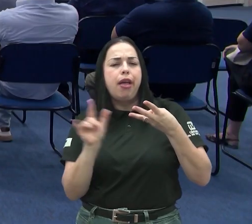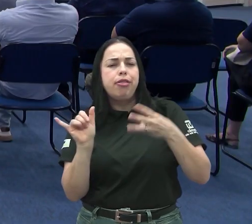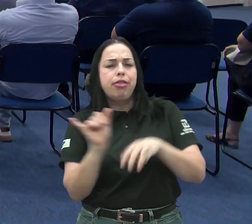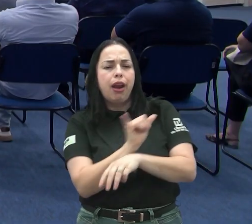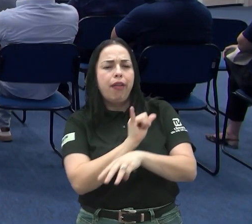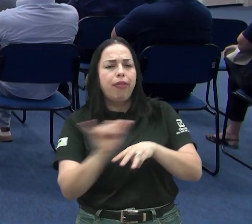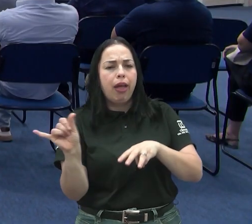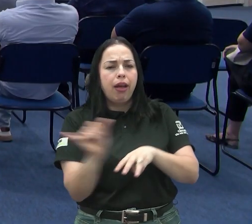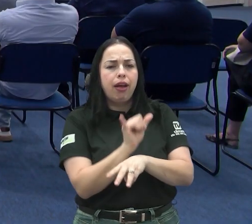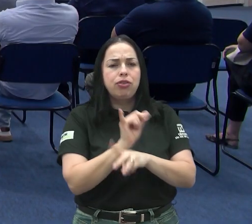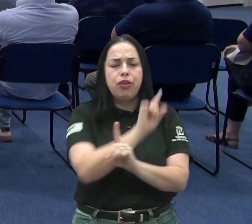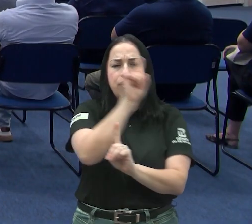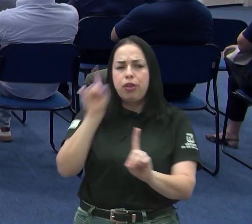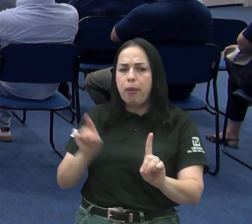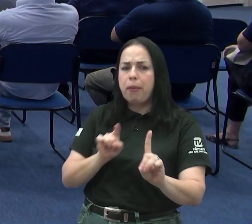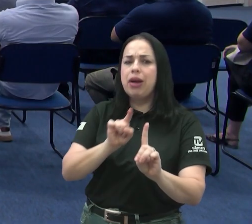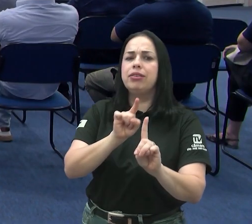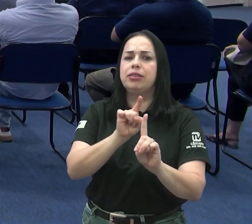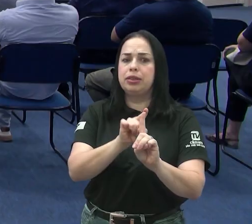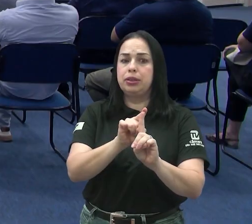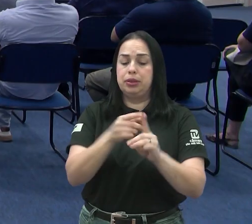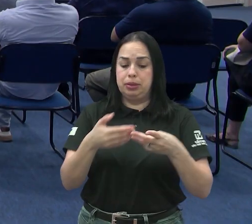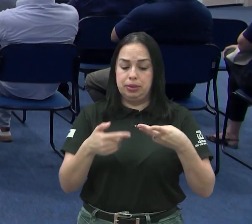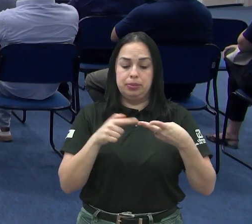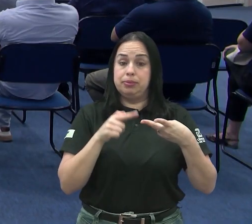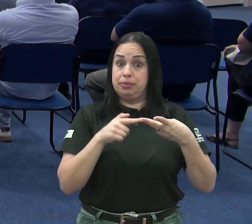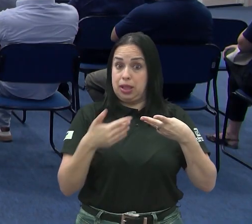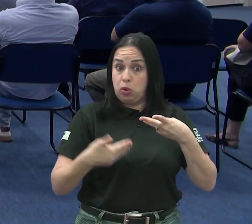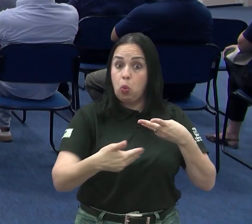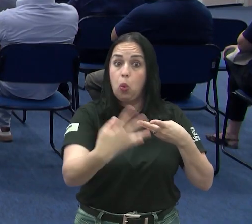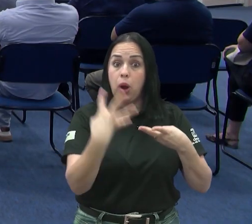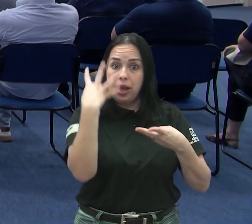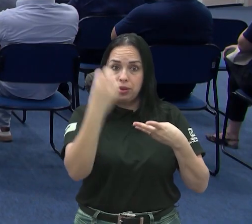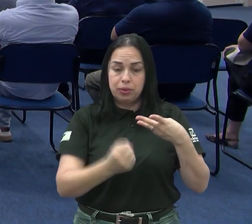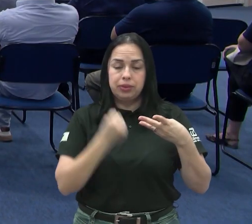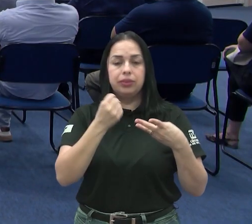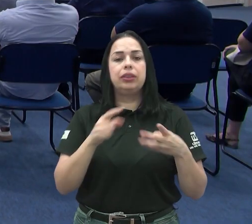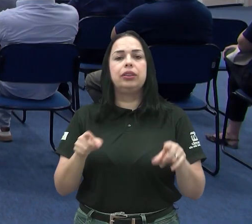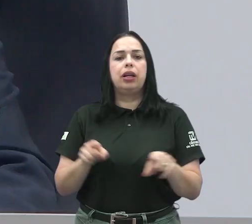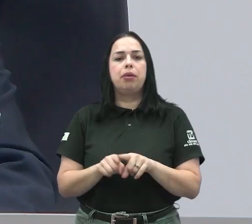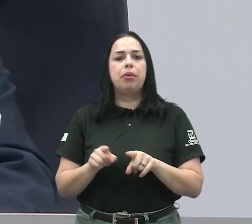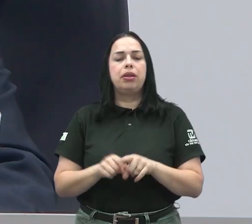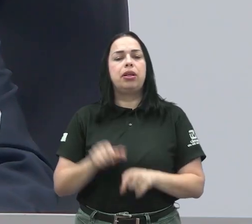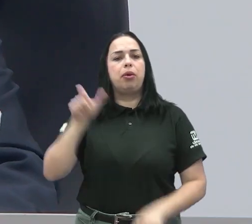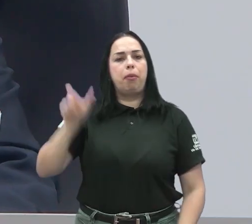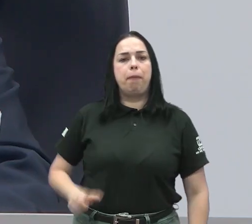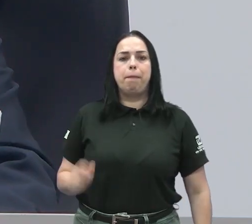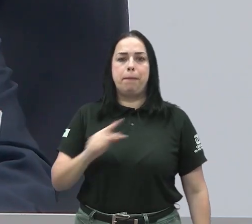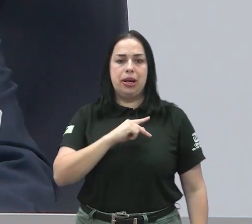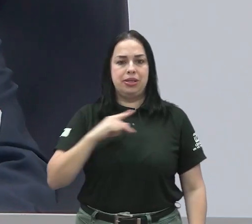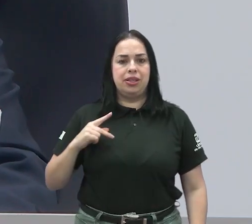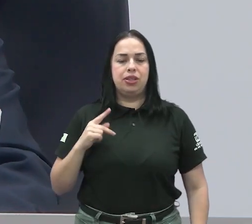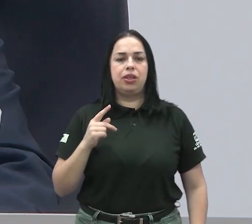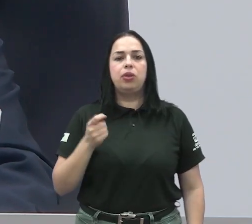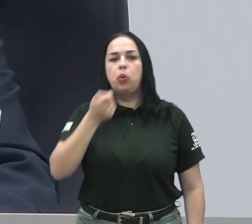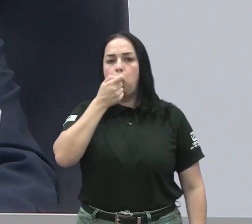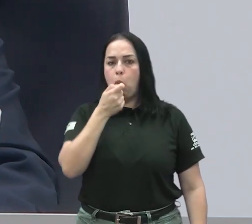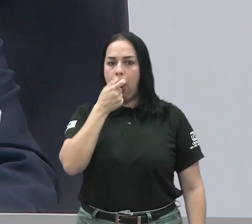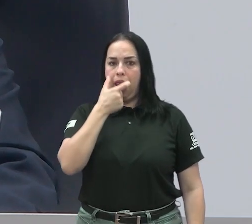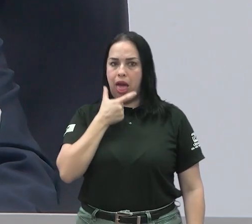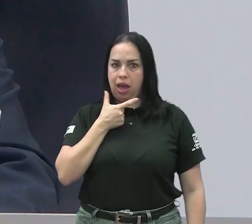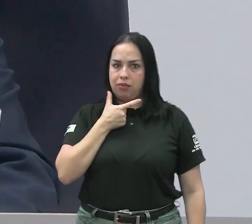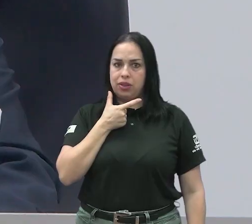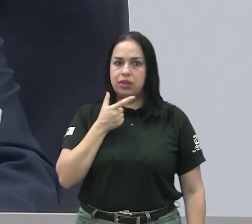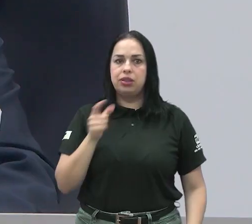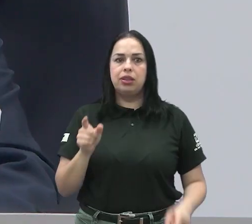define metas de ações e investimentos na cidade para os próximos 4 anos. O encontro foi presidido pelo